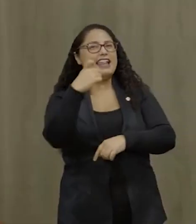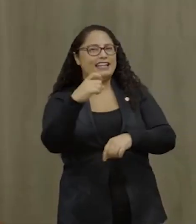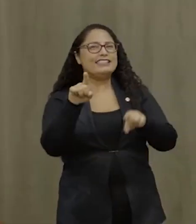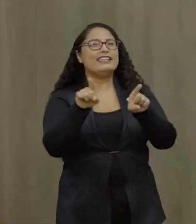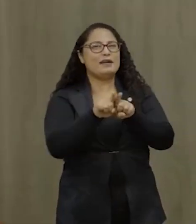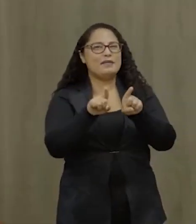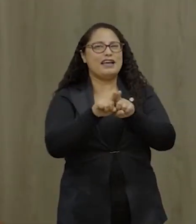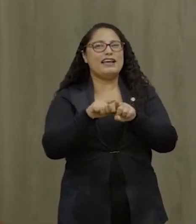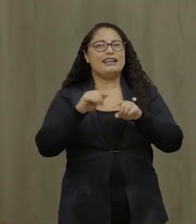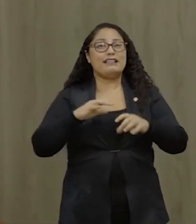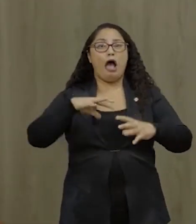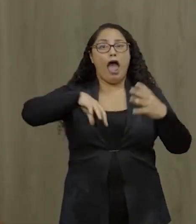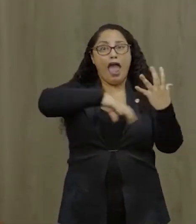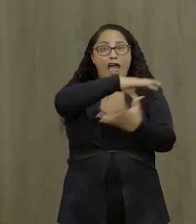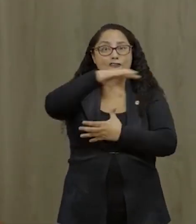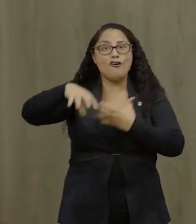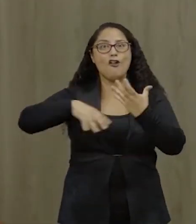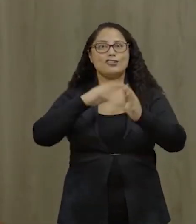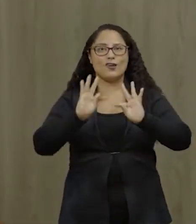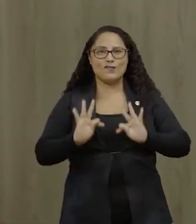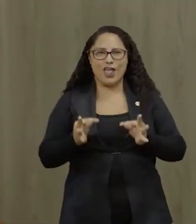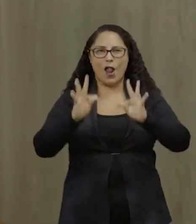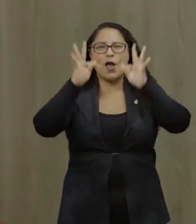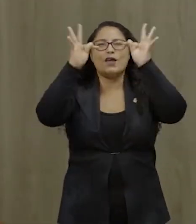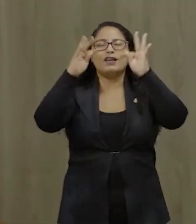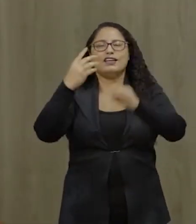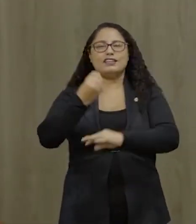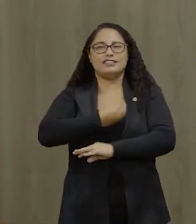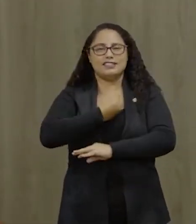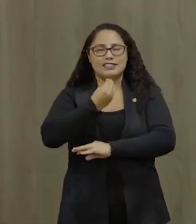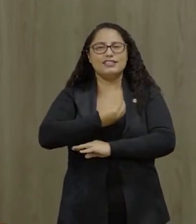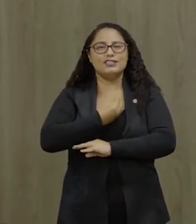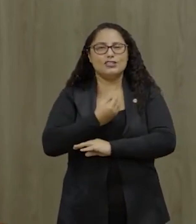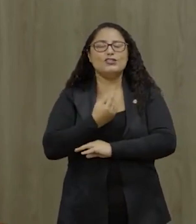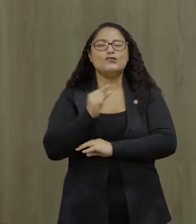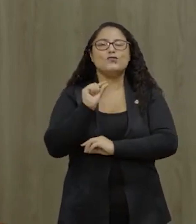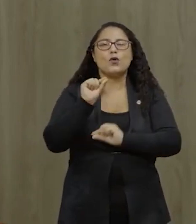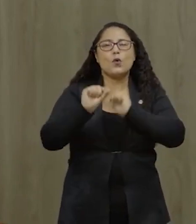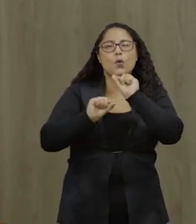é. Porque nas revoluções tecnológicas existe uma